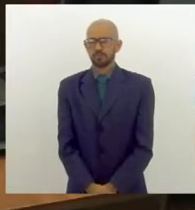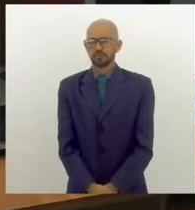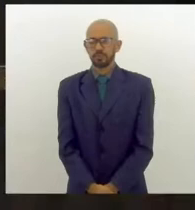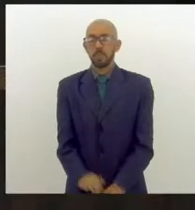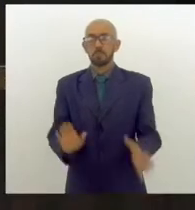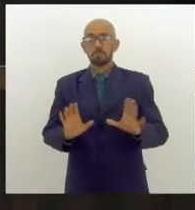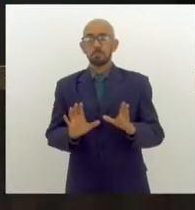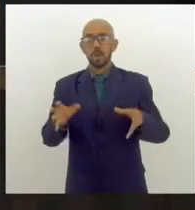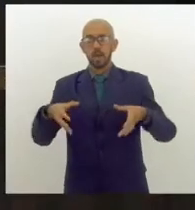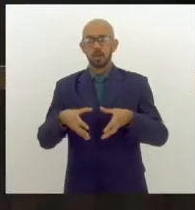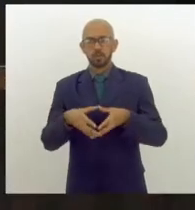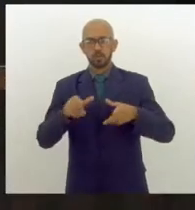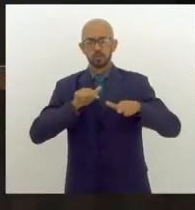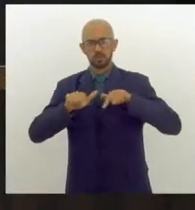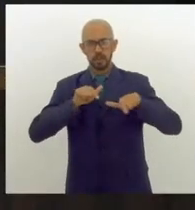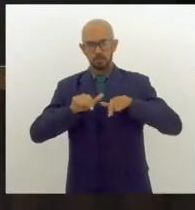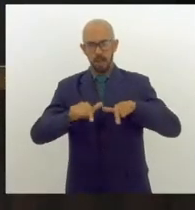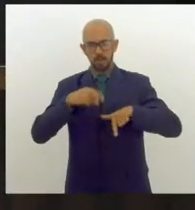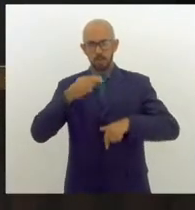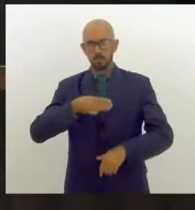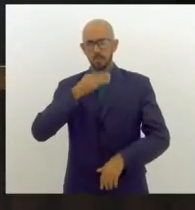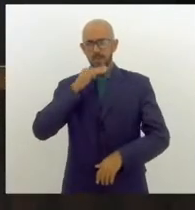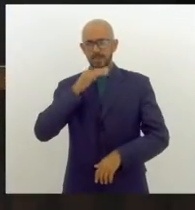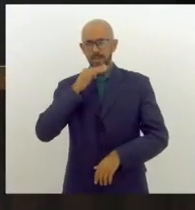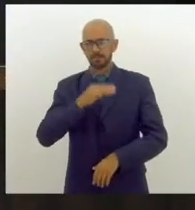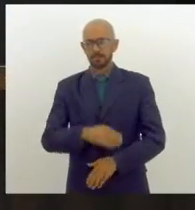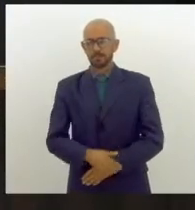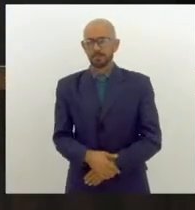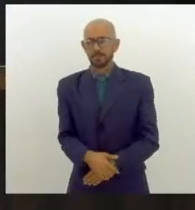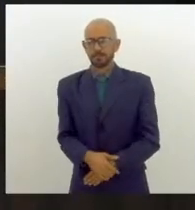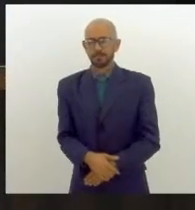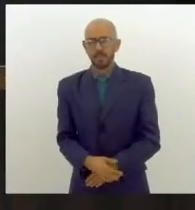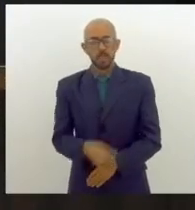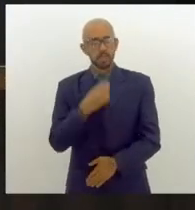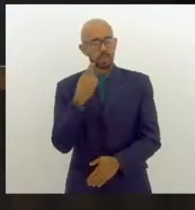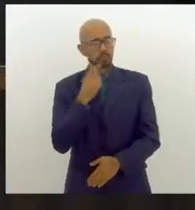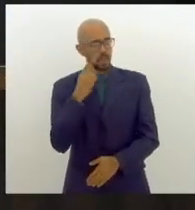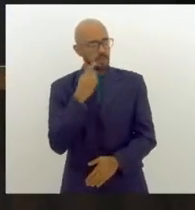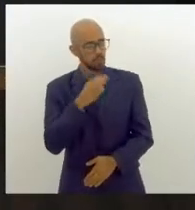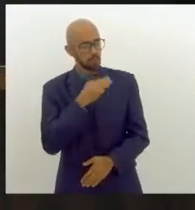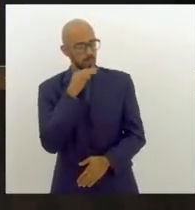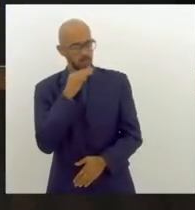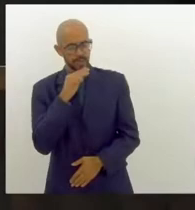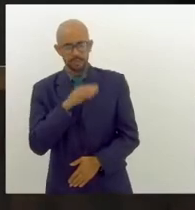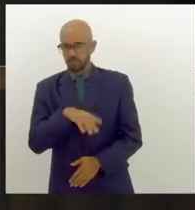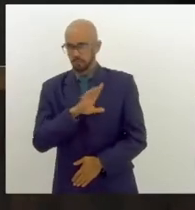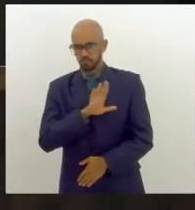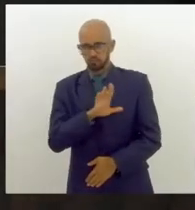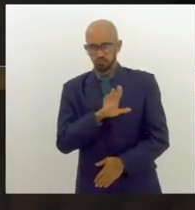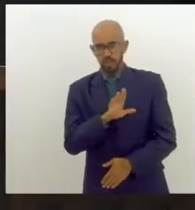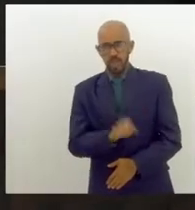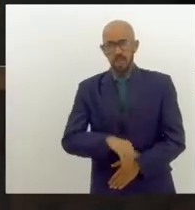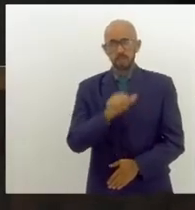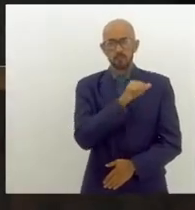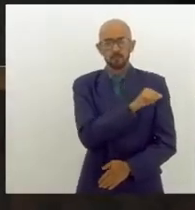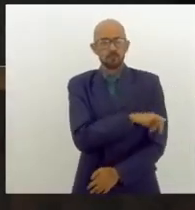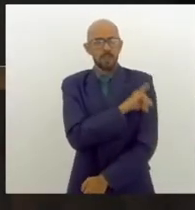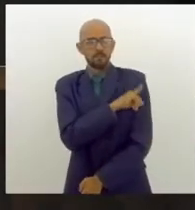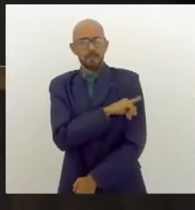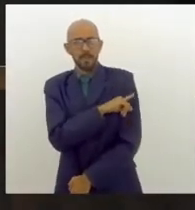Pela Comissão de Trabalho, deputada Mônica Francisco. Deputada Mônica Francisco. Deputada enfermeira Rejane.